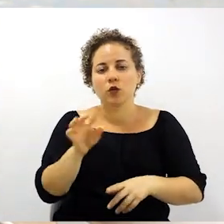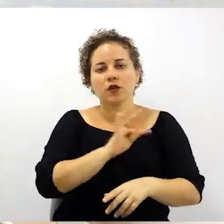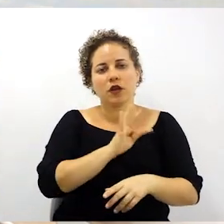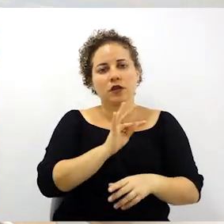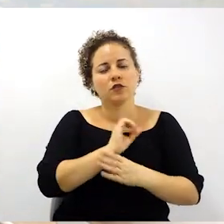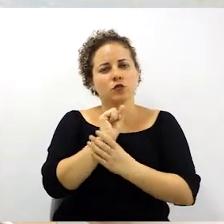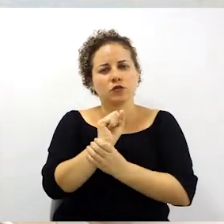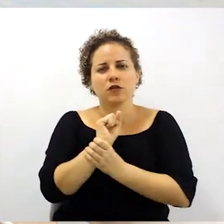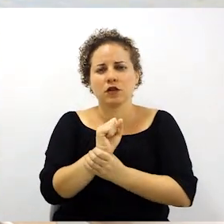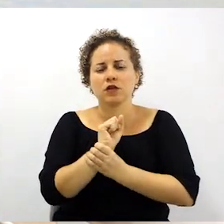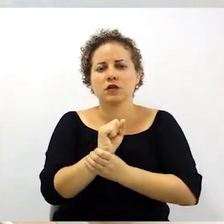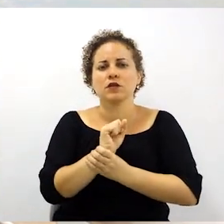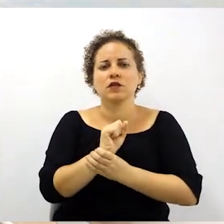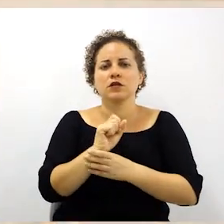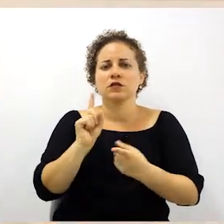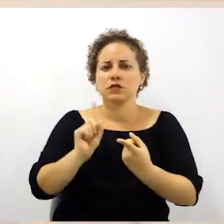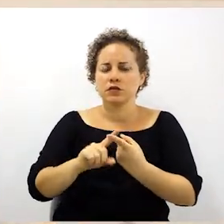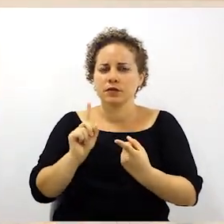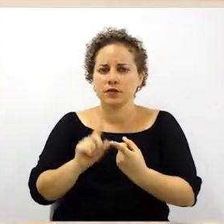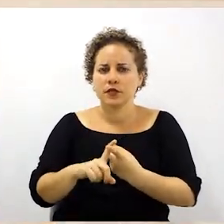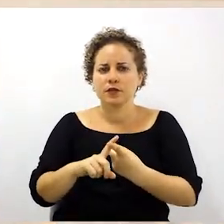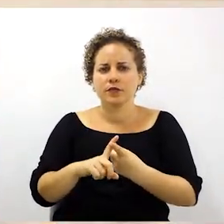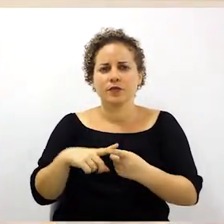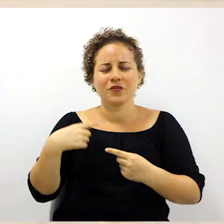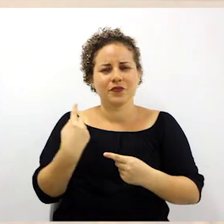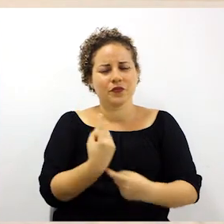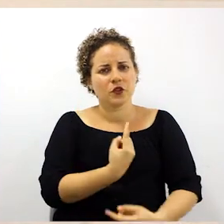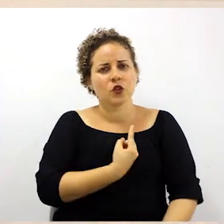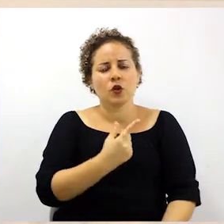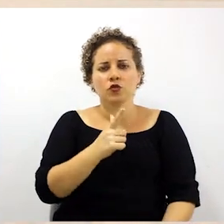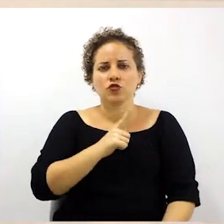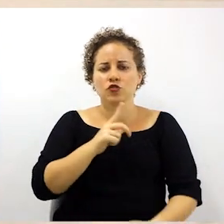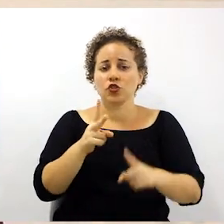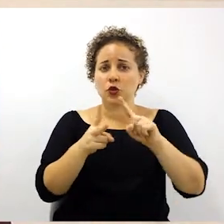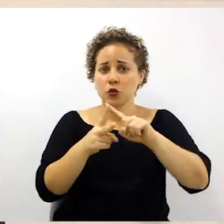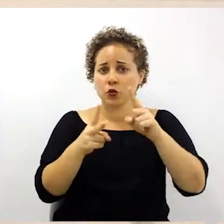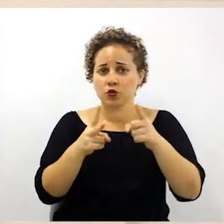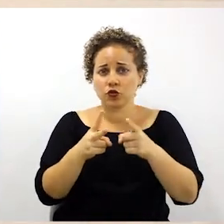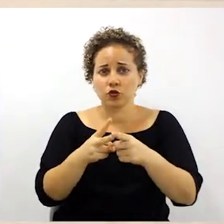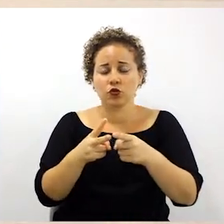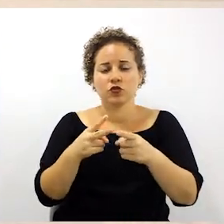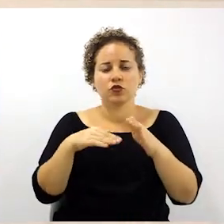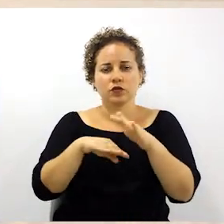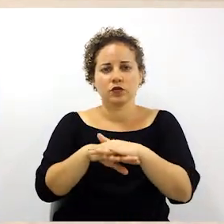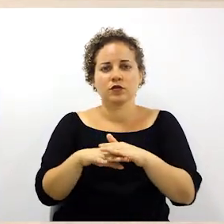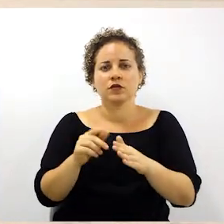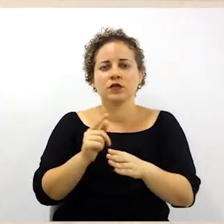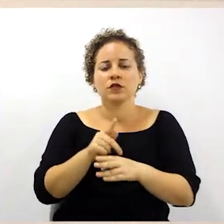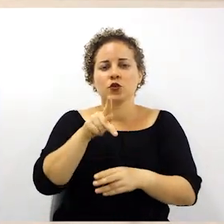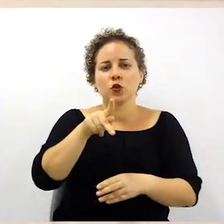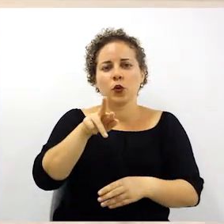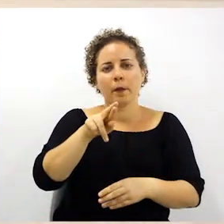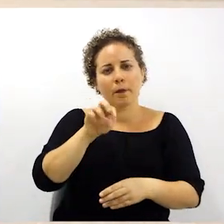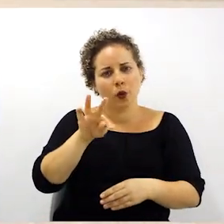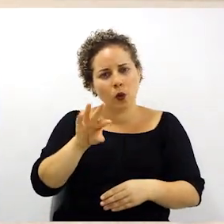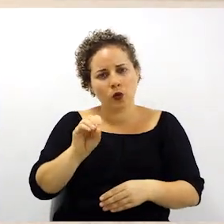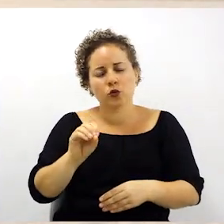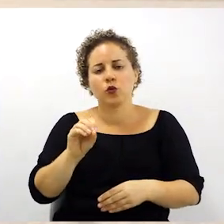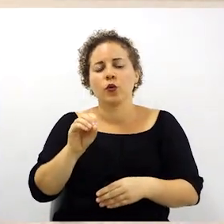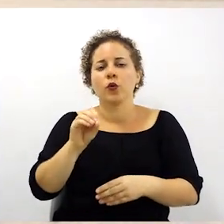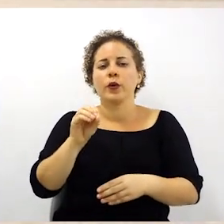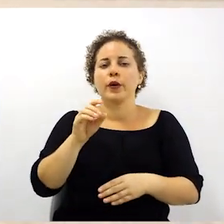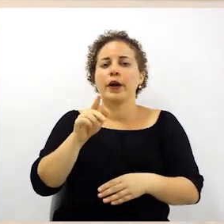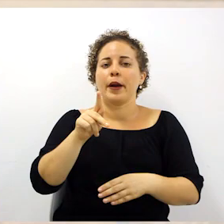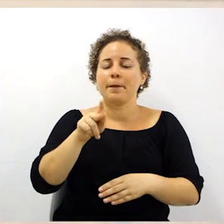deve verificar isso também. Nós temos duas áreas de armazenamento no porto. Nós temos a zona